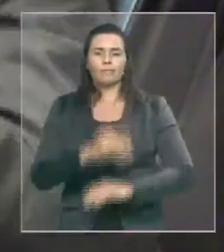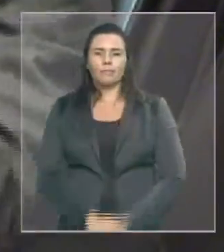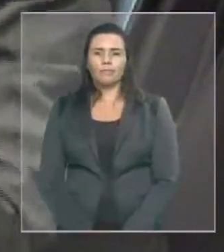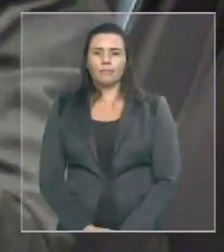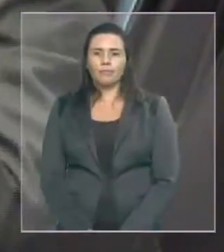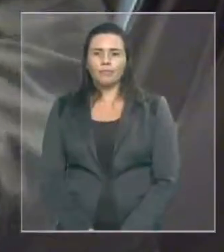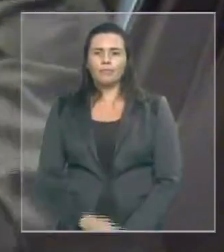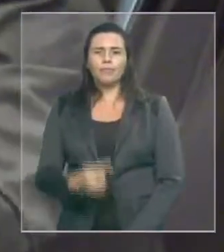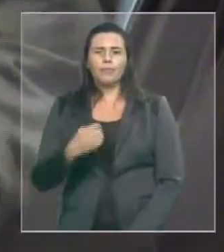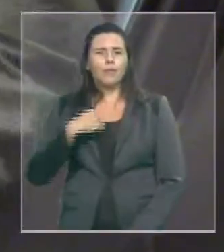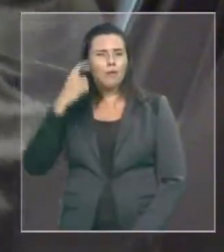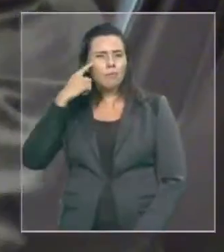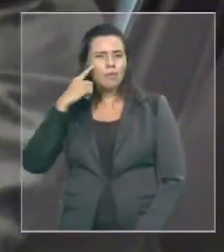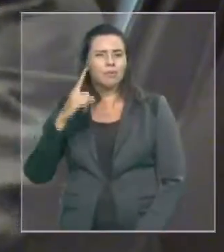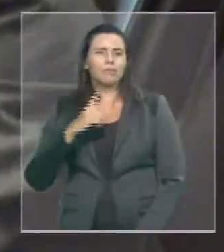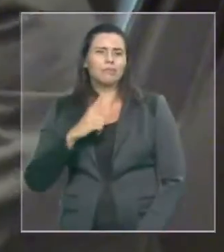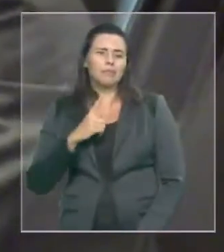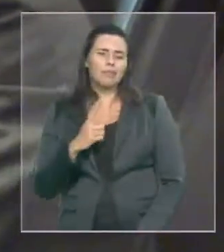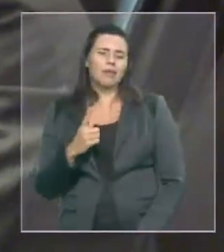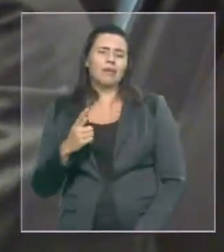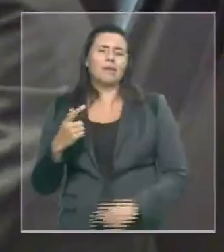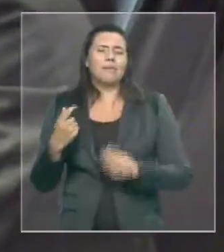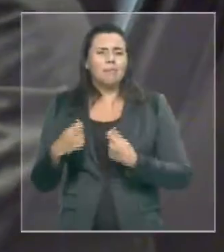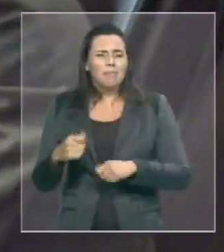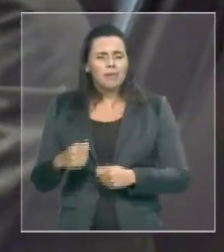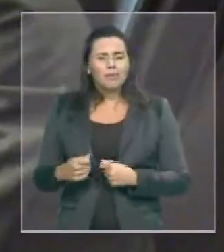uma série de passos que foram dados.